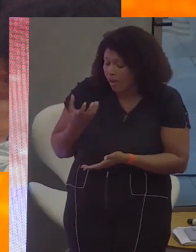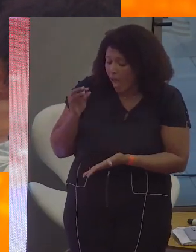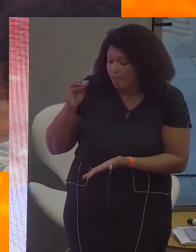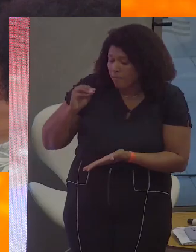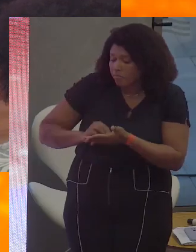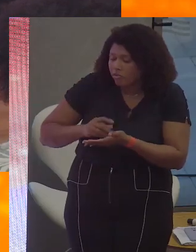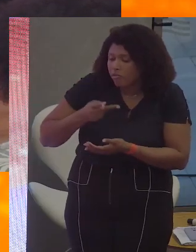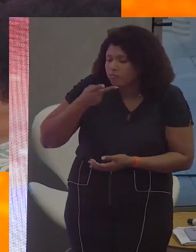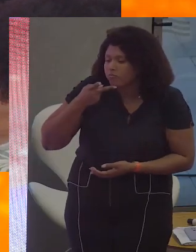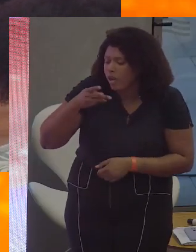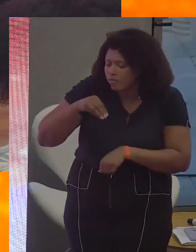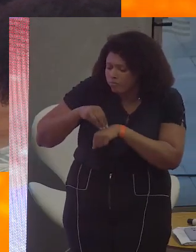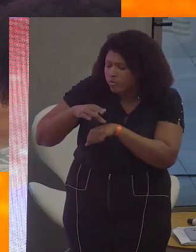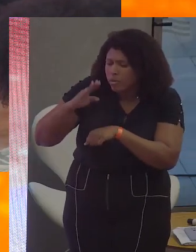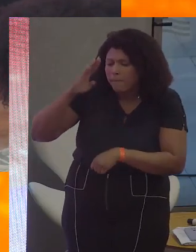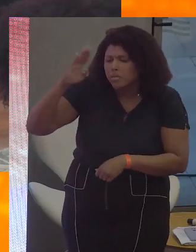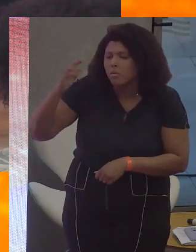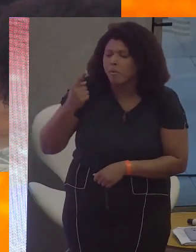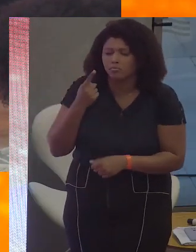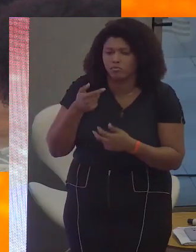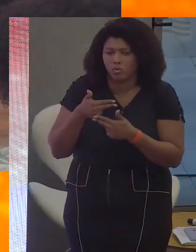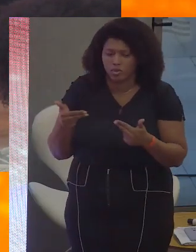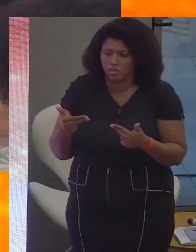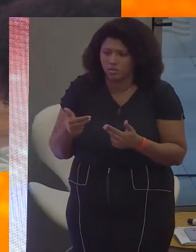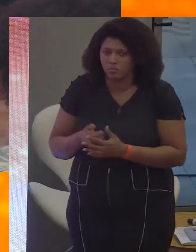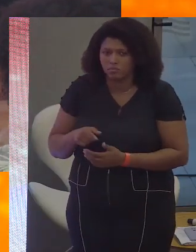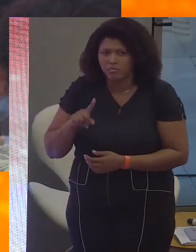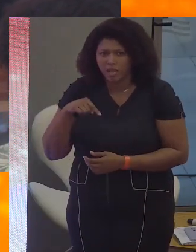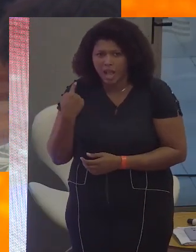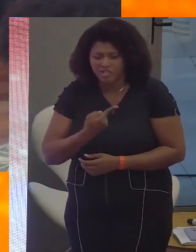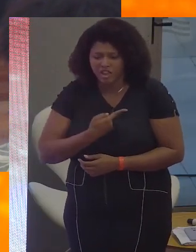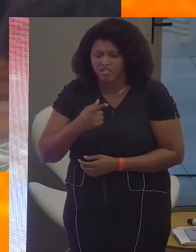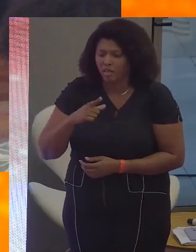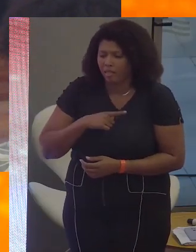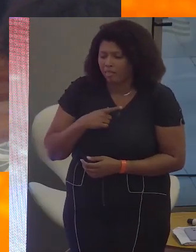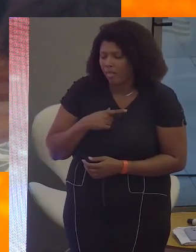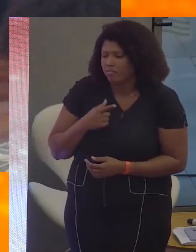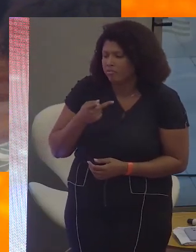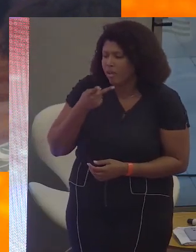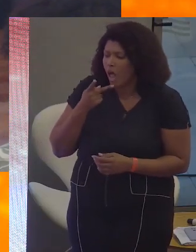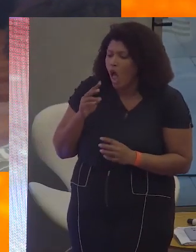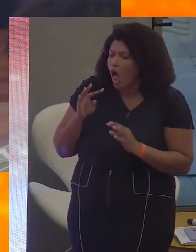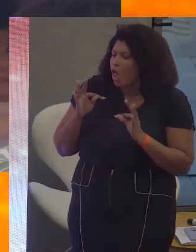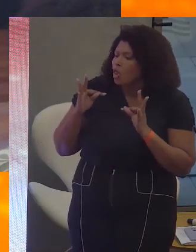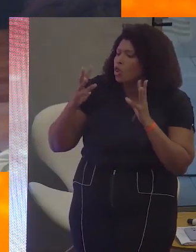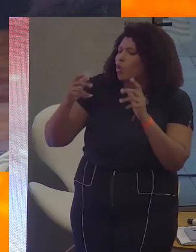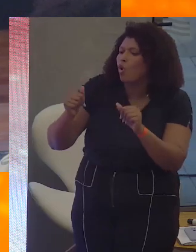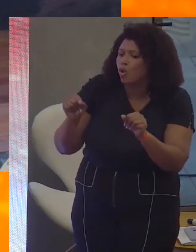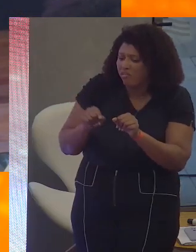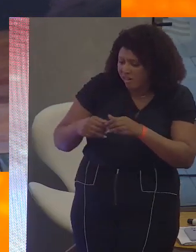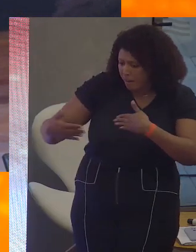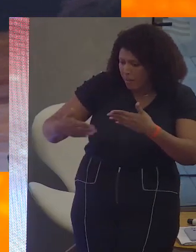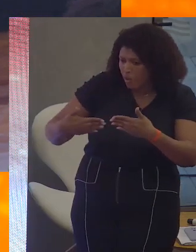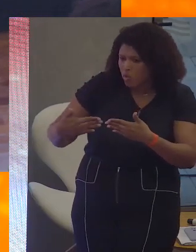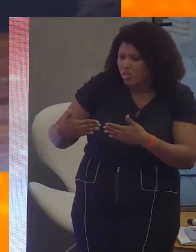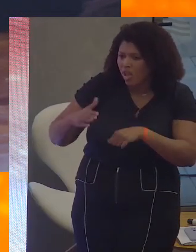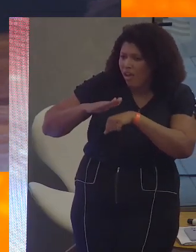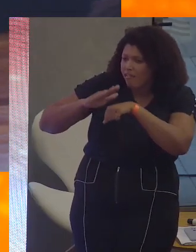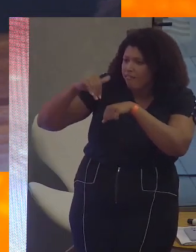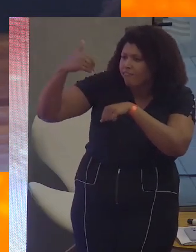tem muito hábito de dizer assim, né? Tudo que é produzido fora do Brasil é melhor. Não